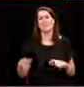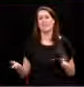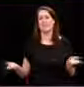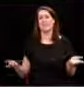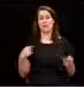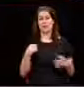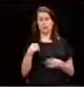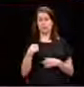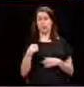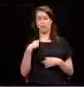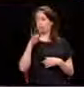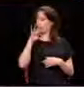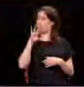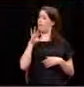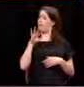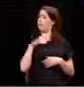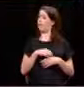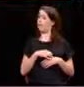que eu fiquei a olhar para